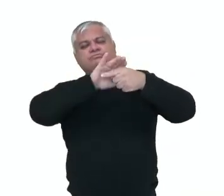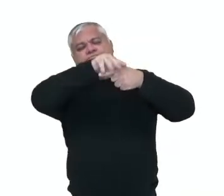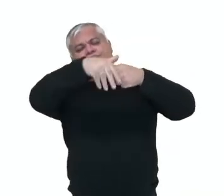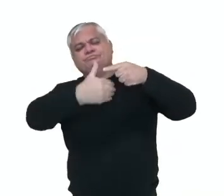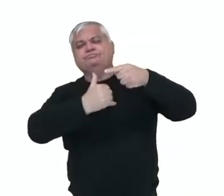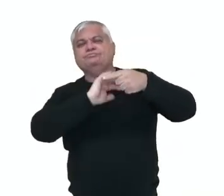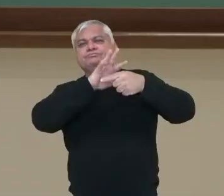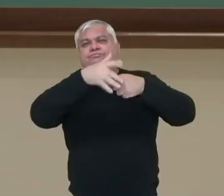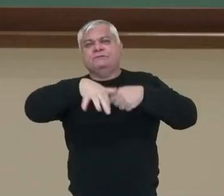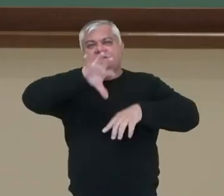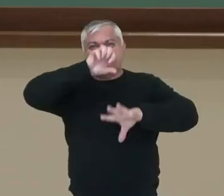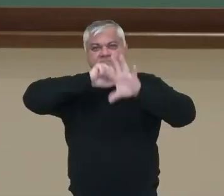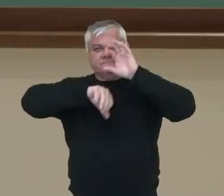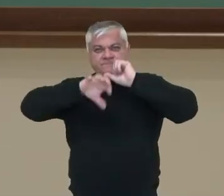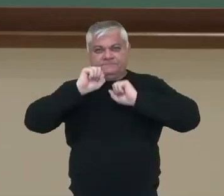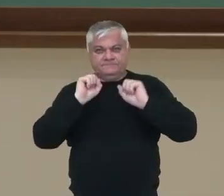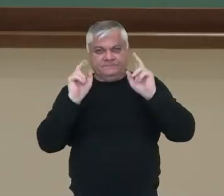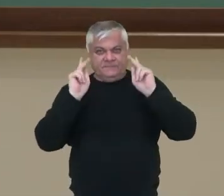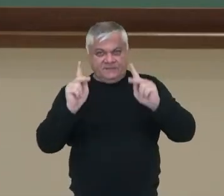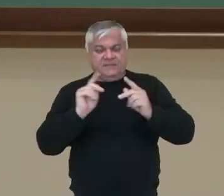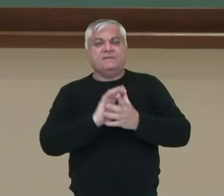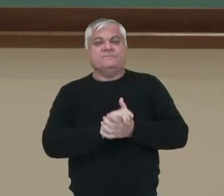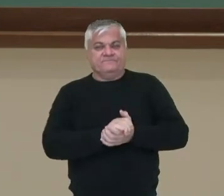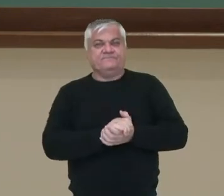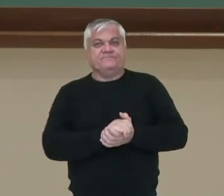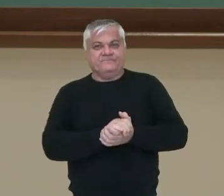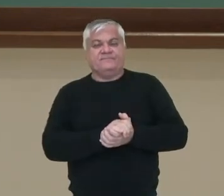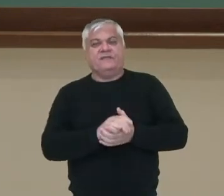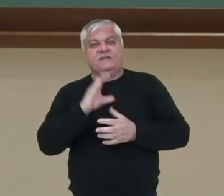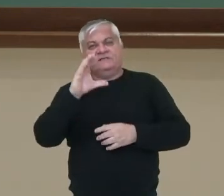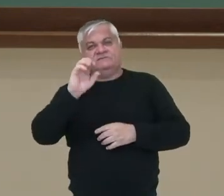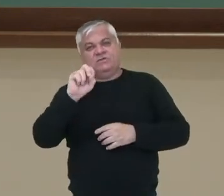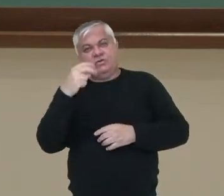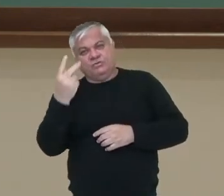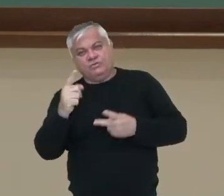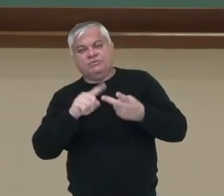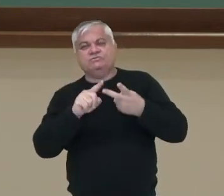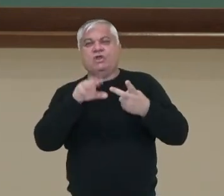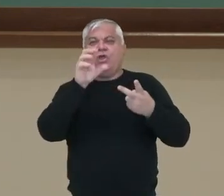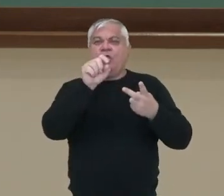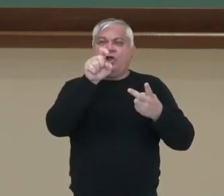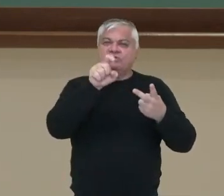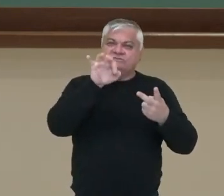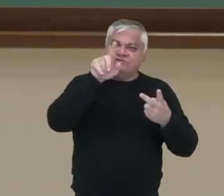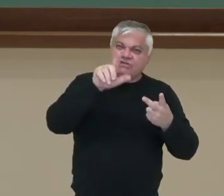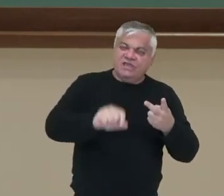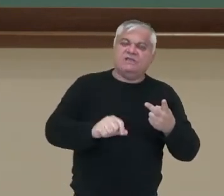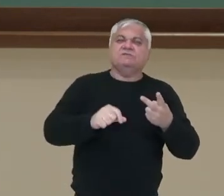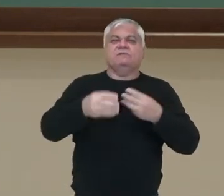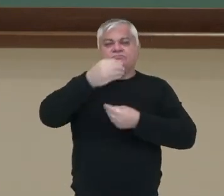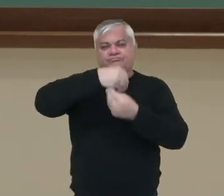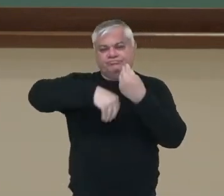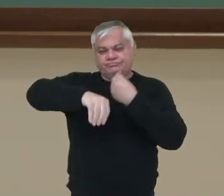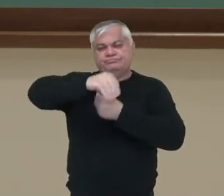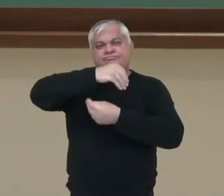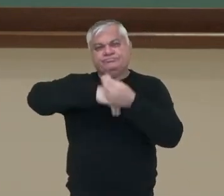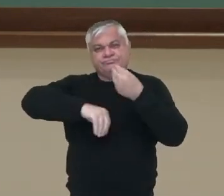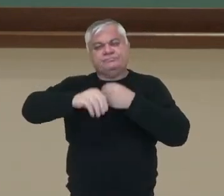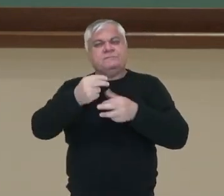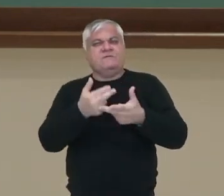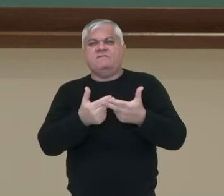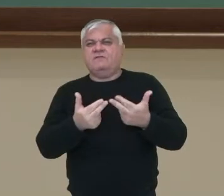da respiração. Ok? Então vai entrar o gás carbônico, vai entrar o oxigênio, vai sair o gás carbônico, dentre outros gases